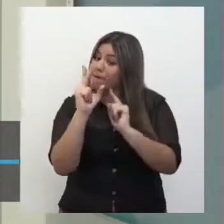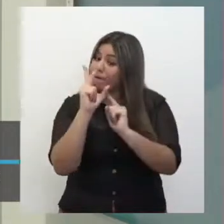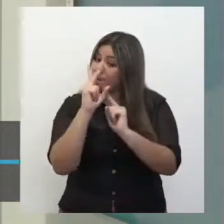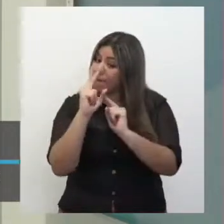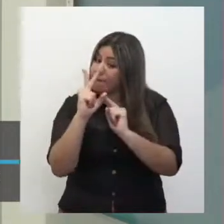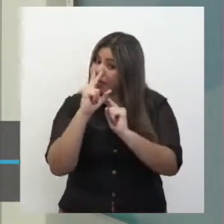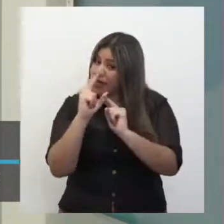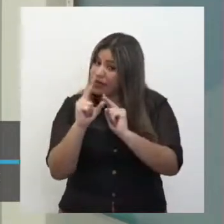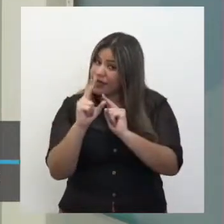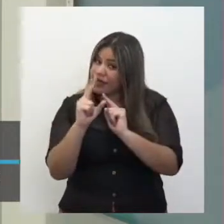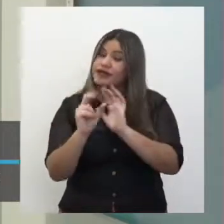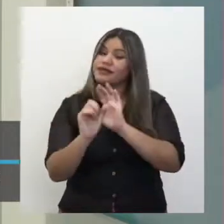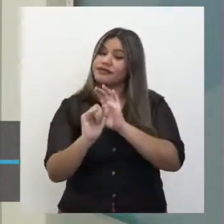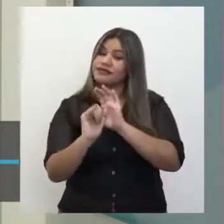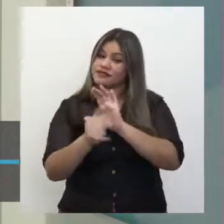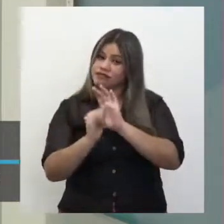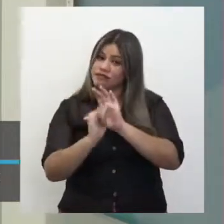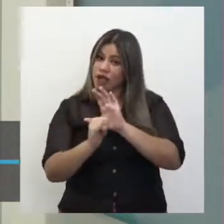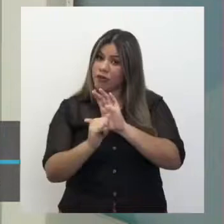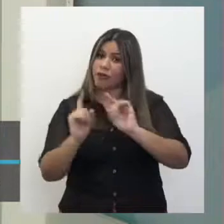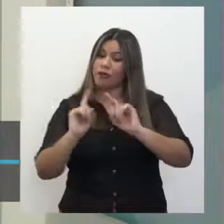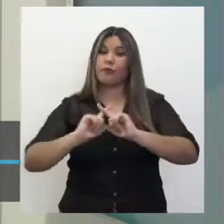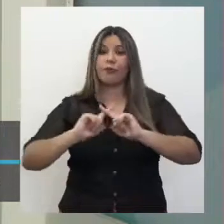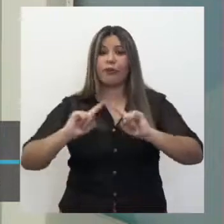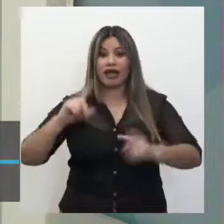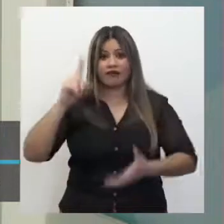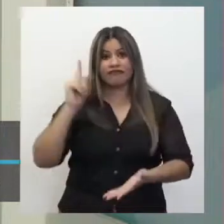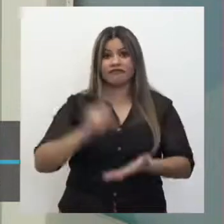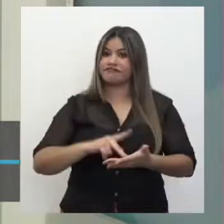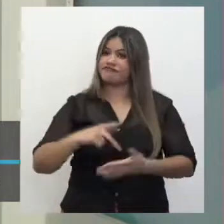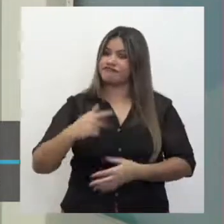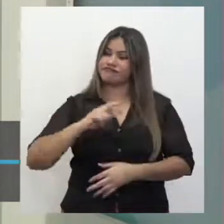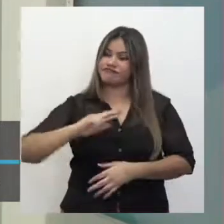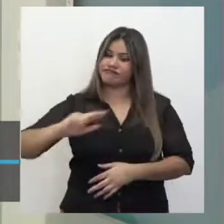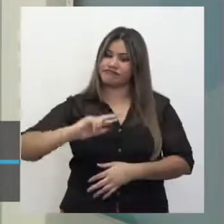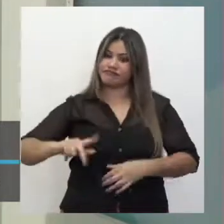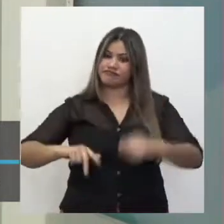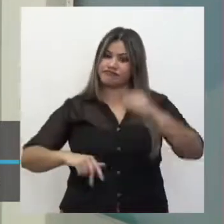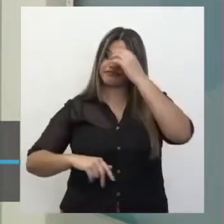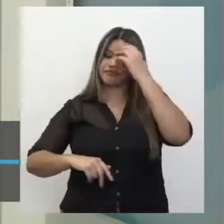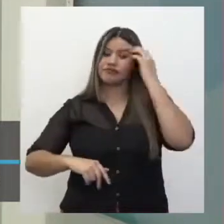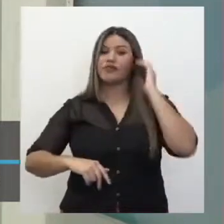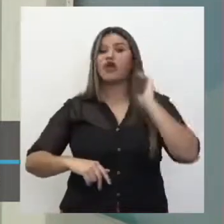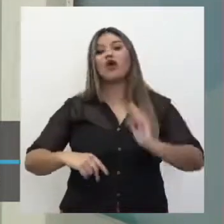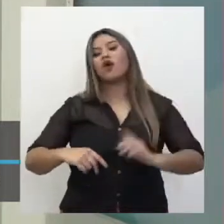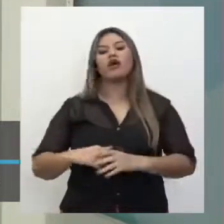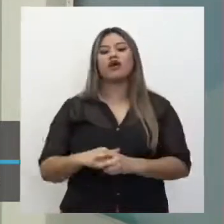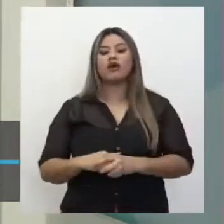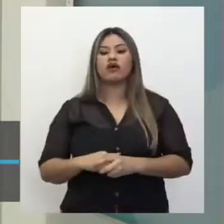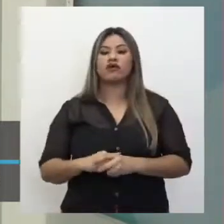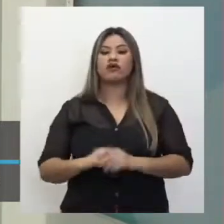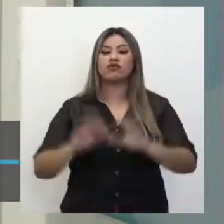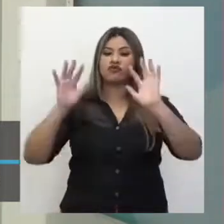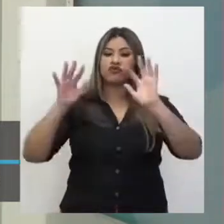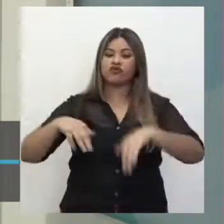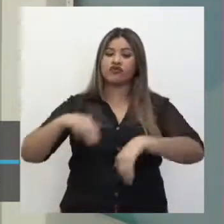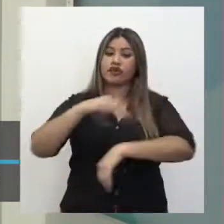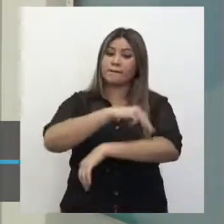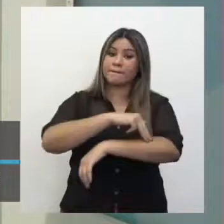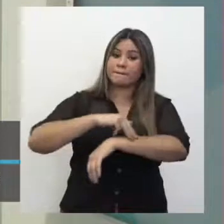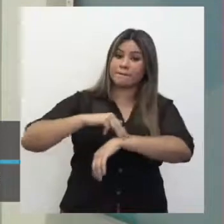de pau também que falava. Então disse que parecia uma fábula, diz que no final não há moral, mas há